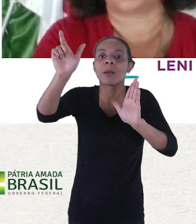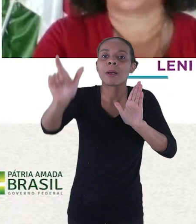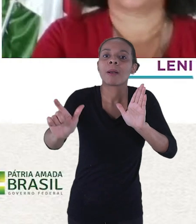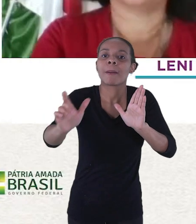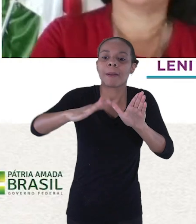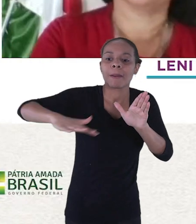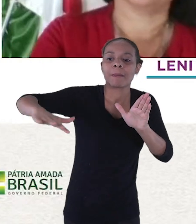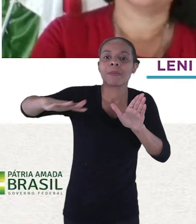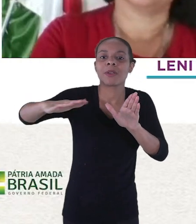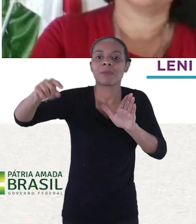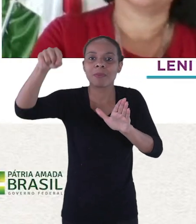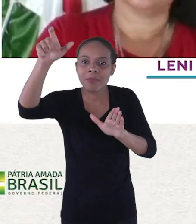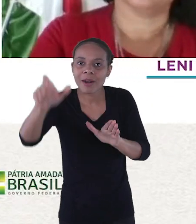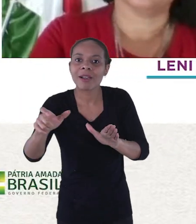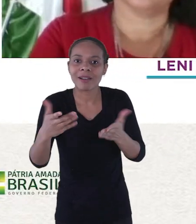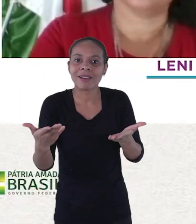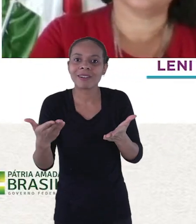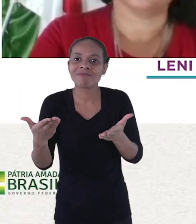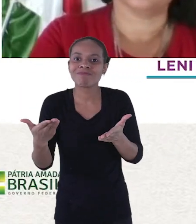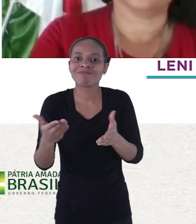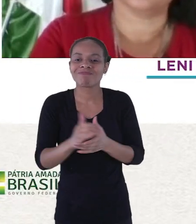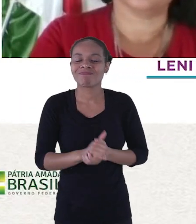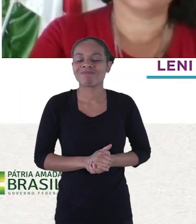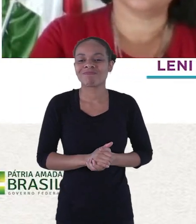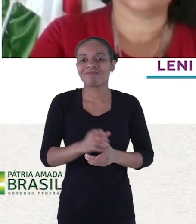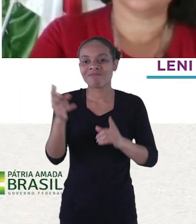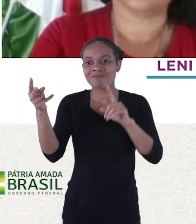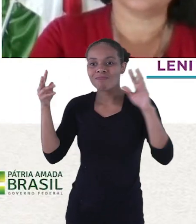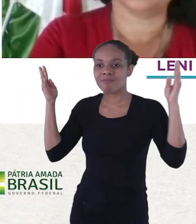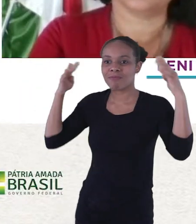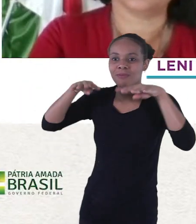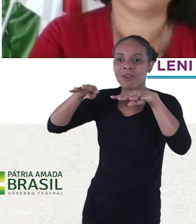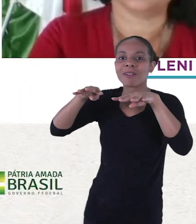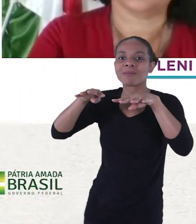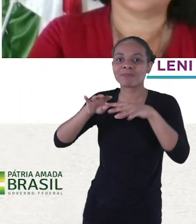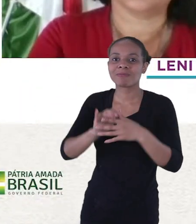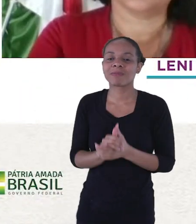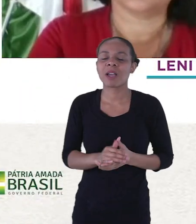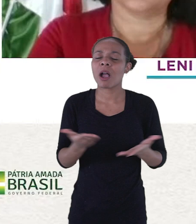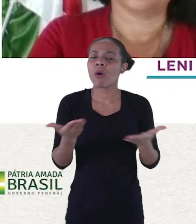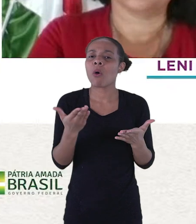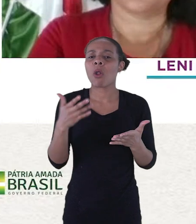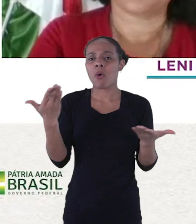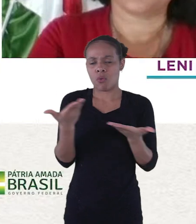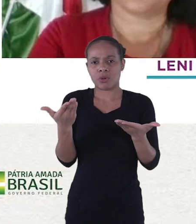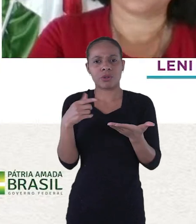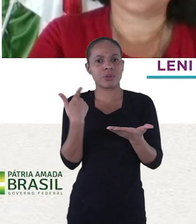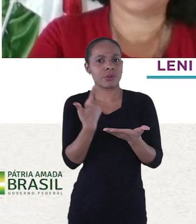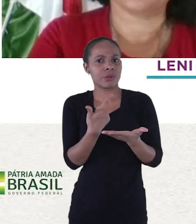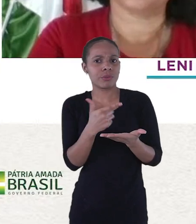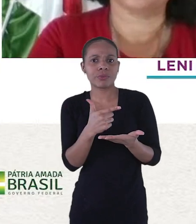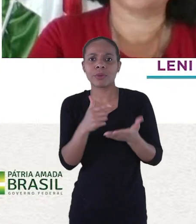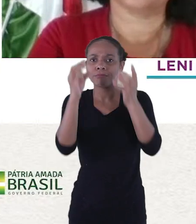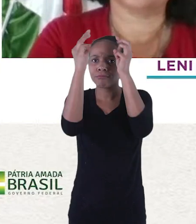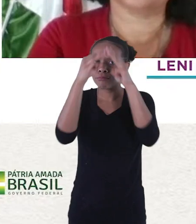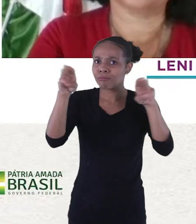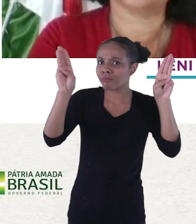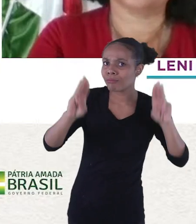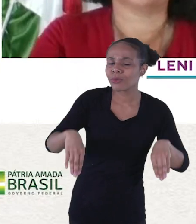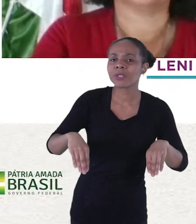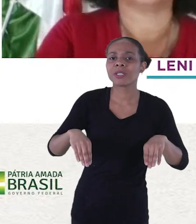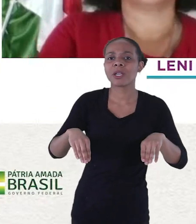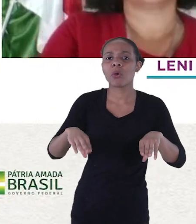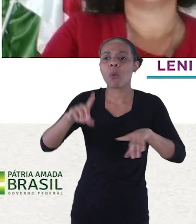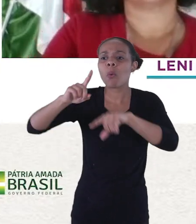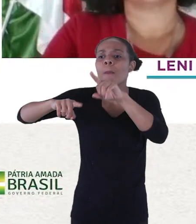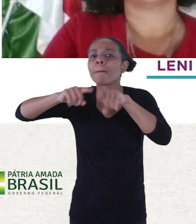aí. Hoje nós não temos um único museu que reúna todo o acervo, todo o material de Carolina. Está espalhado, tem um pouco em